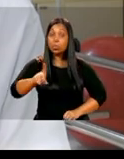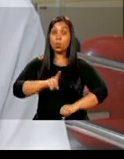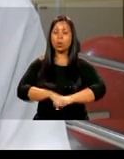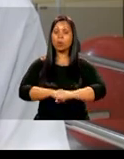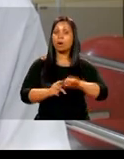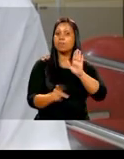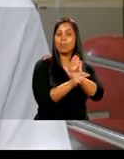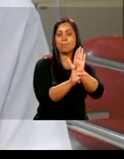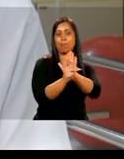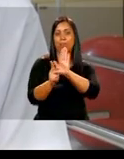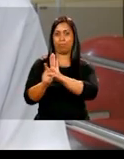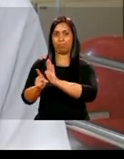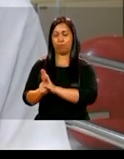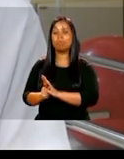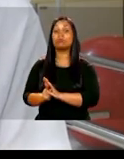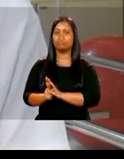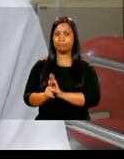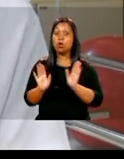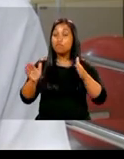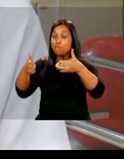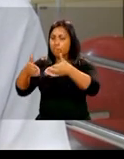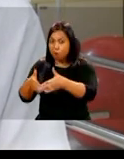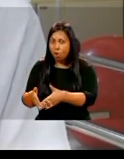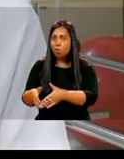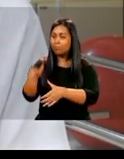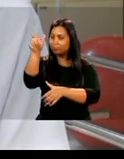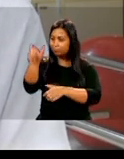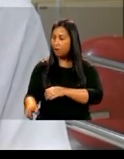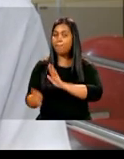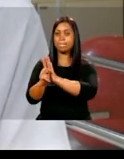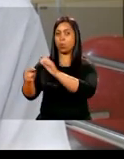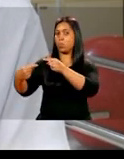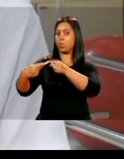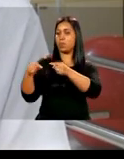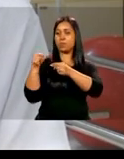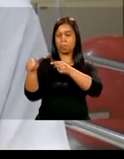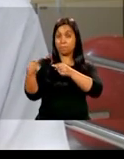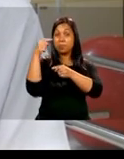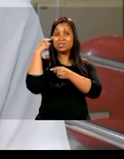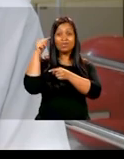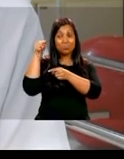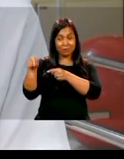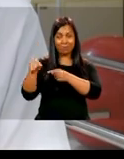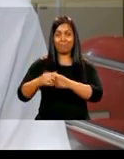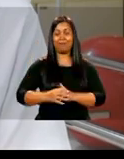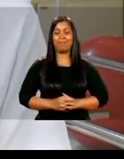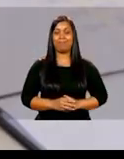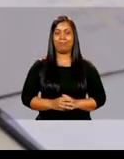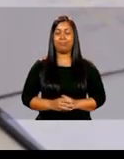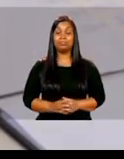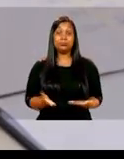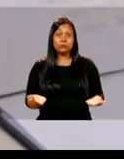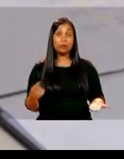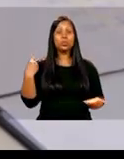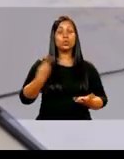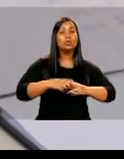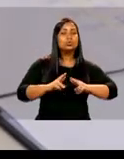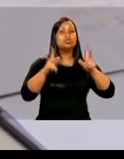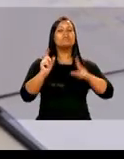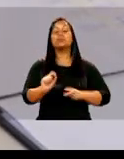um horário para ele, né? Voltado para a terapia, pensando naquele paciente. O